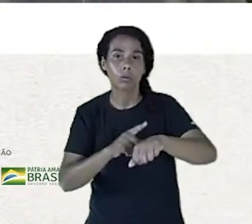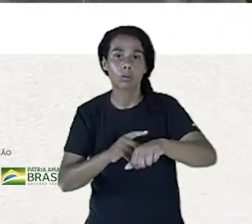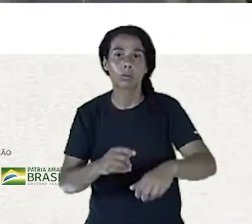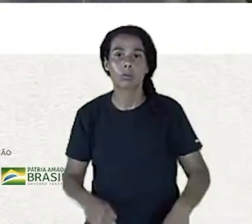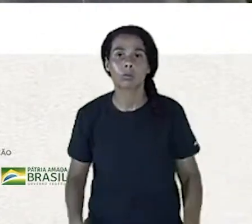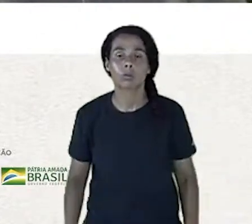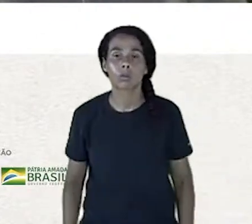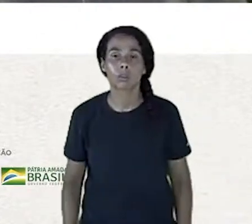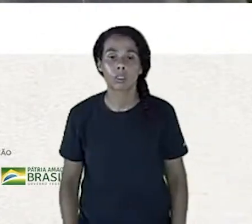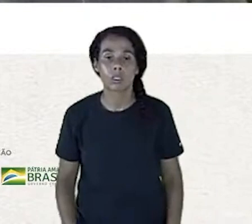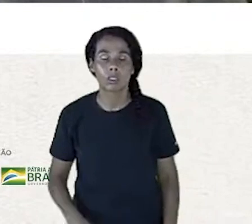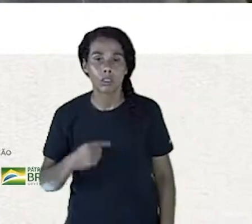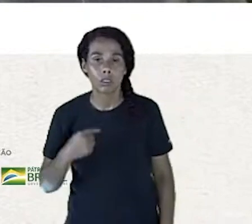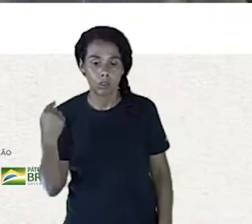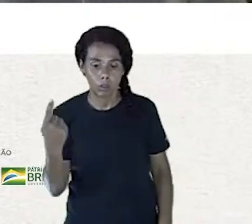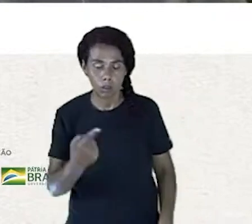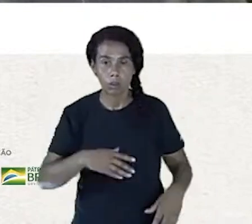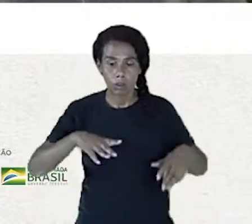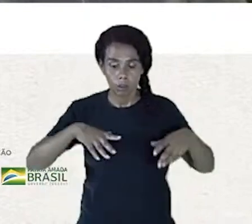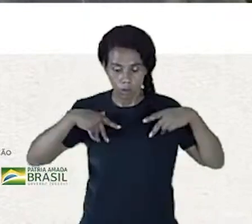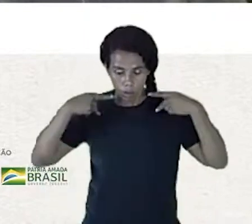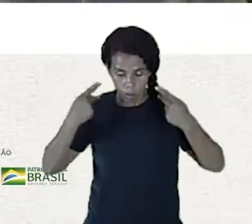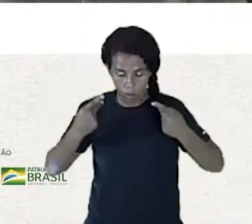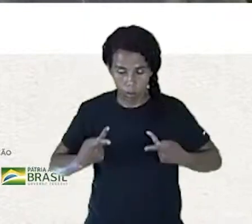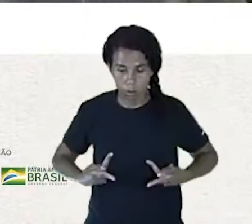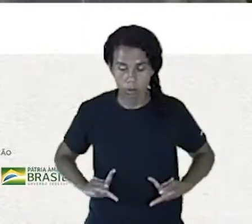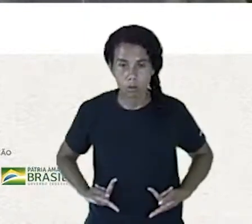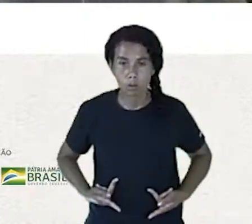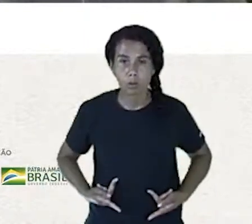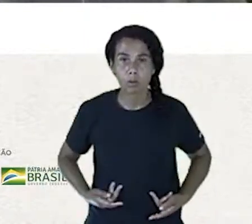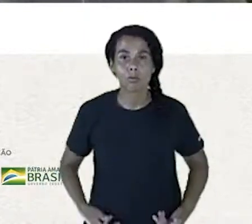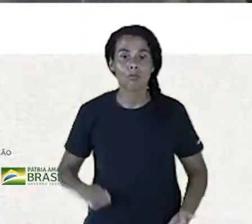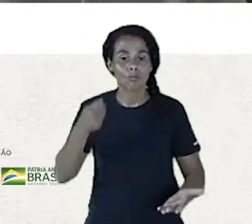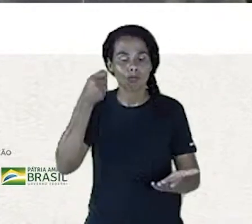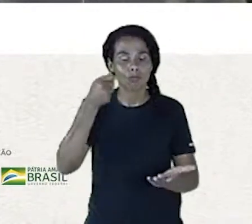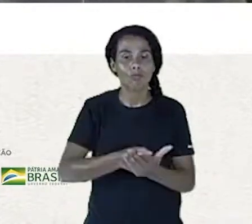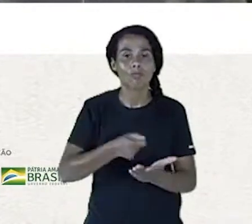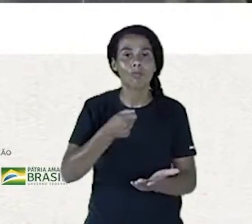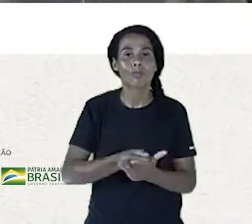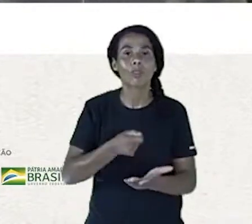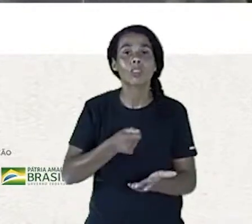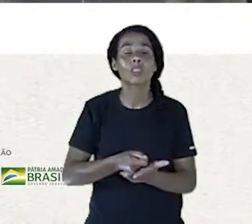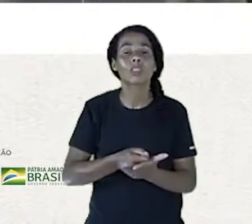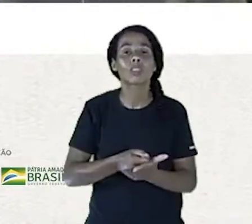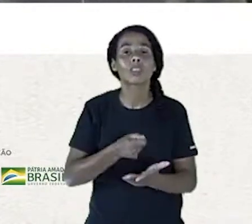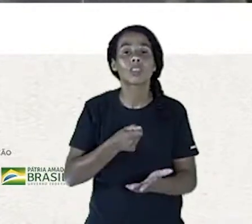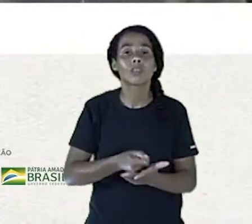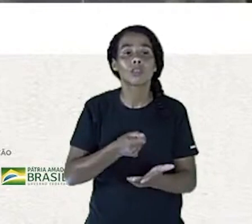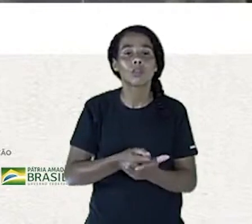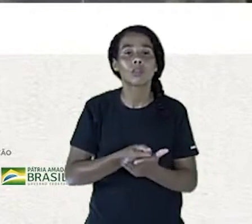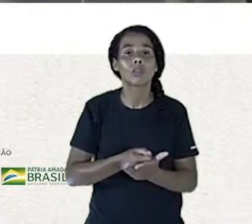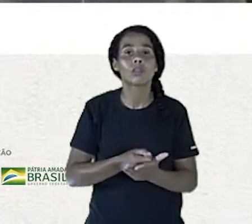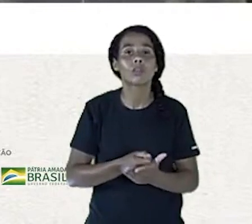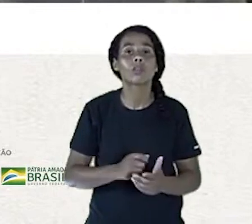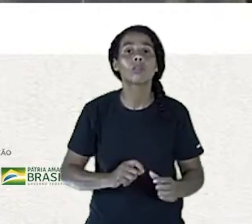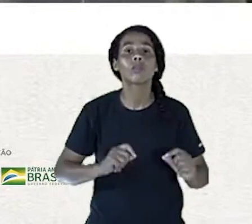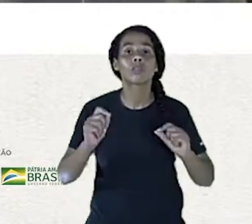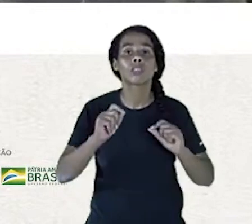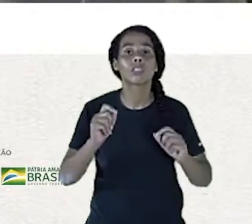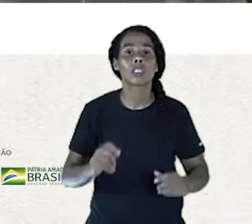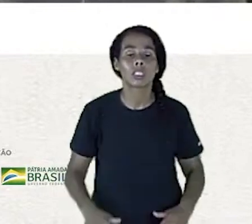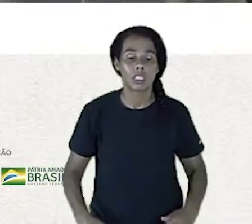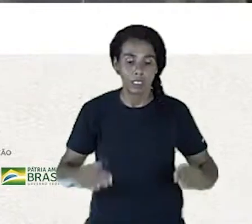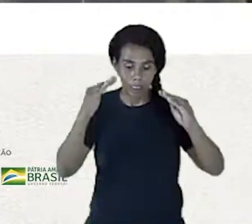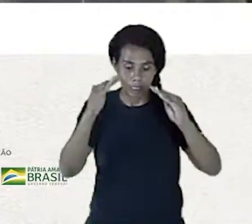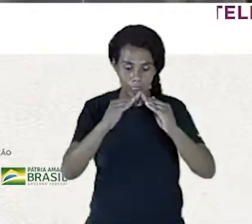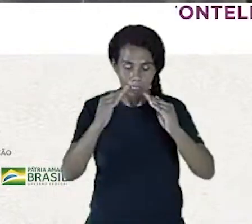humanos estão obrigados, e aí sim, uma compulsoriedade de retornar à sua própria casa, aos seus